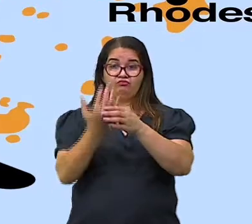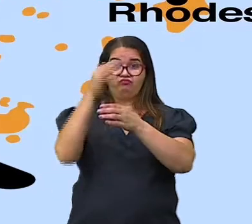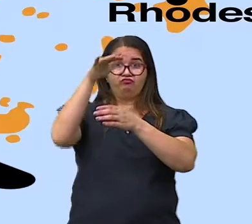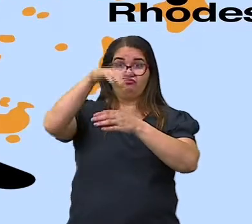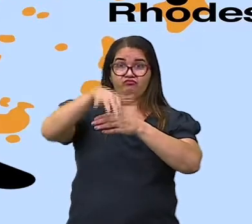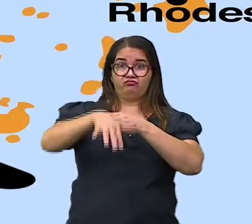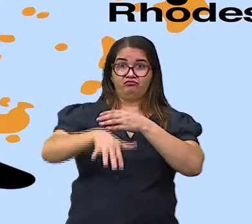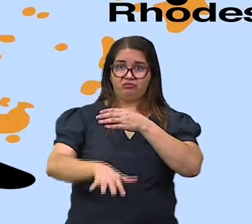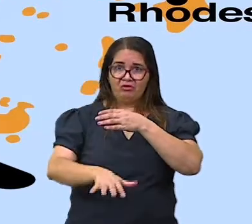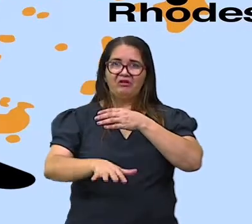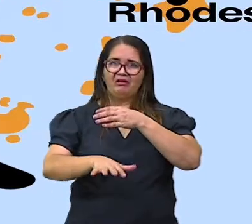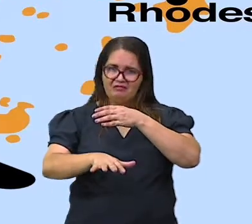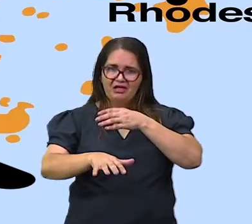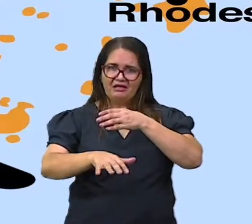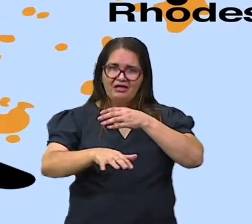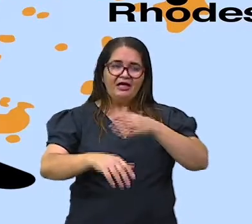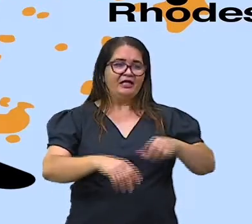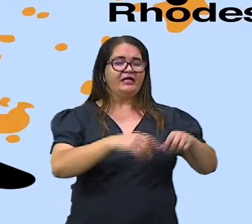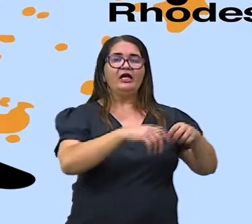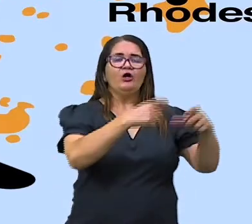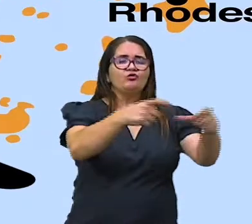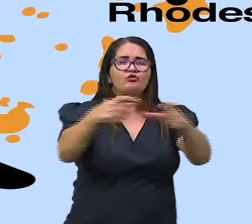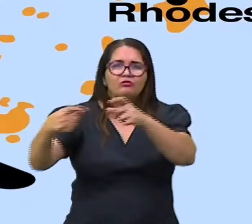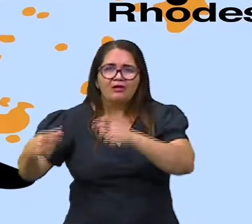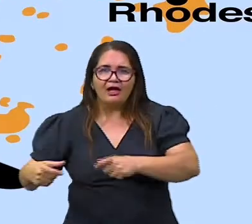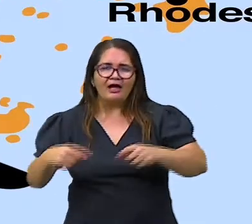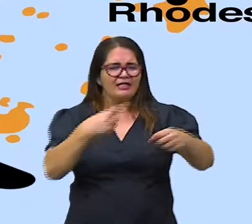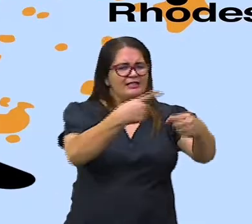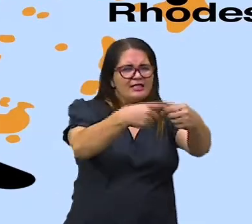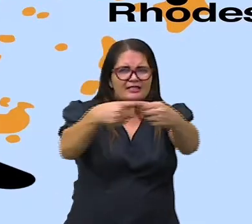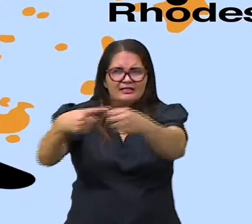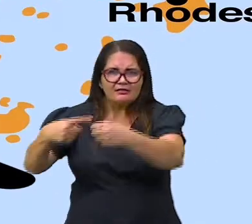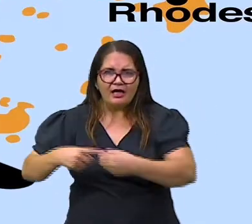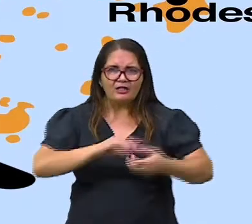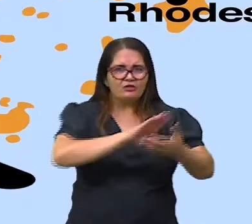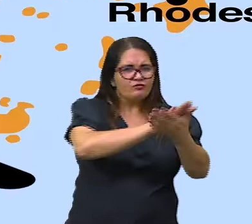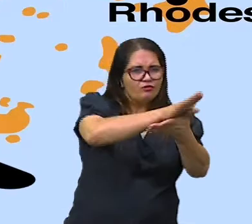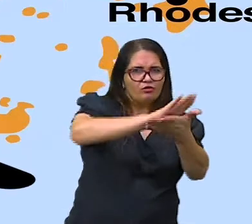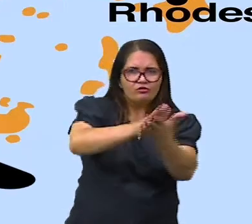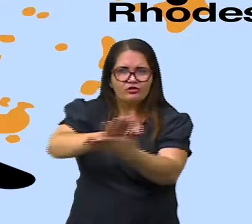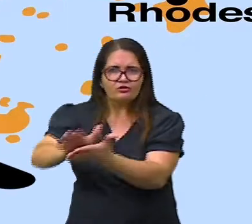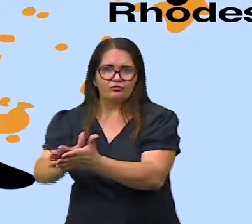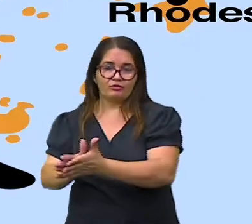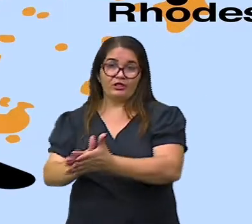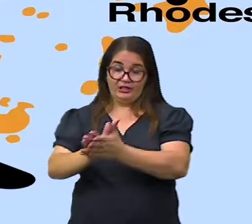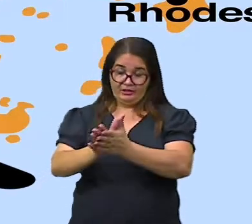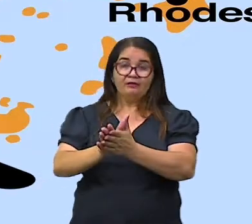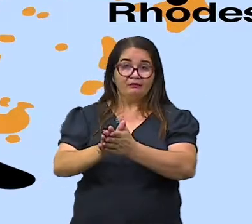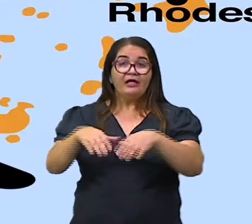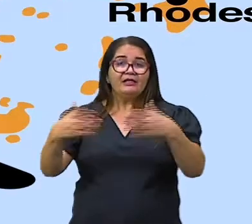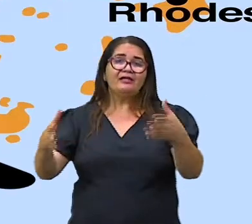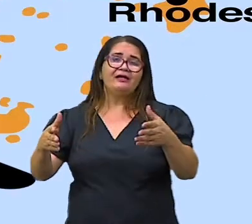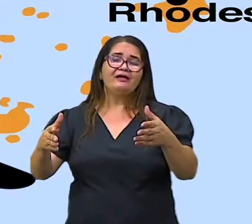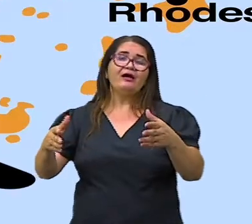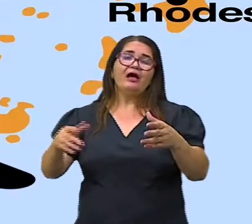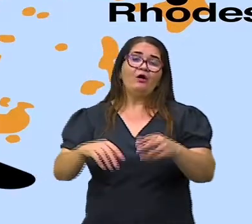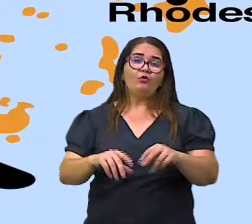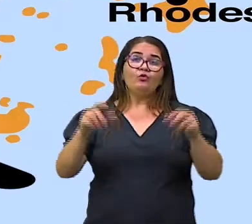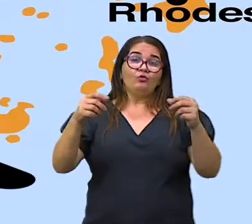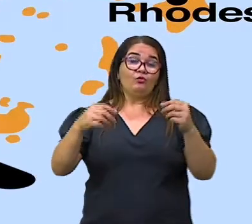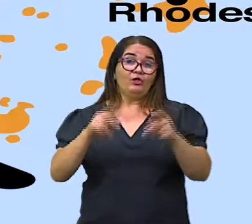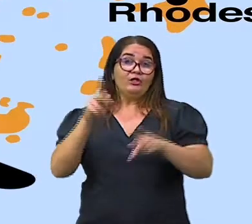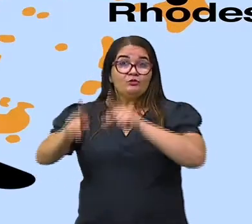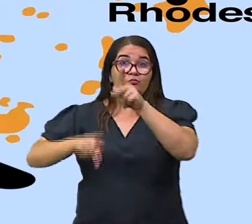afetou severamente Creta, tenha sido os fatores que levaram esse povo à decadência e à